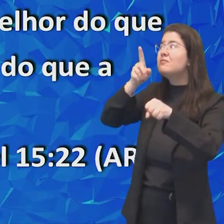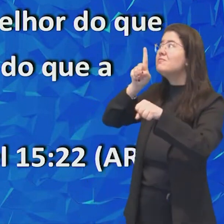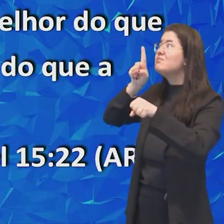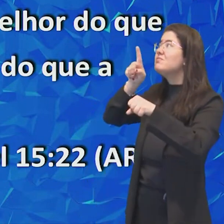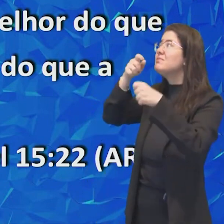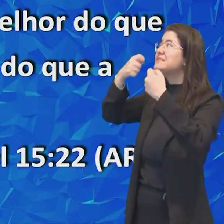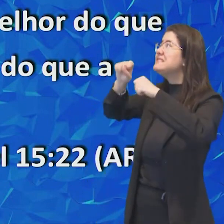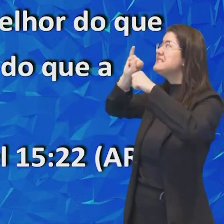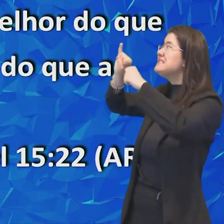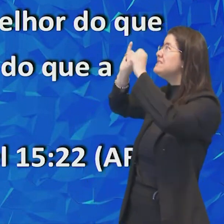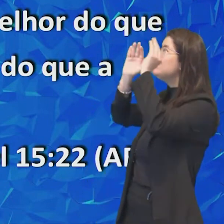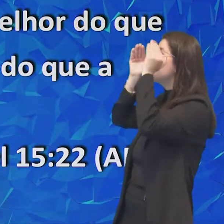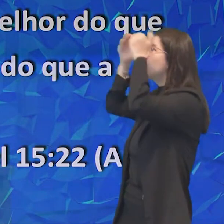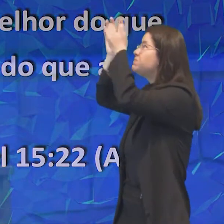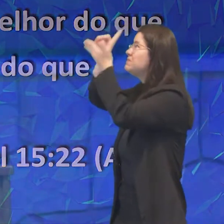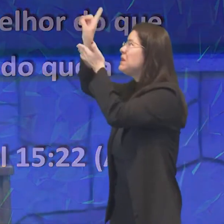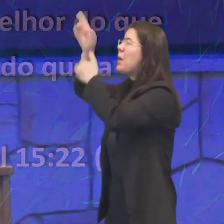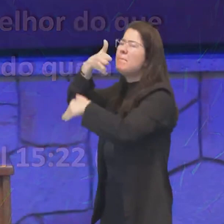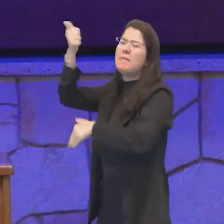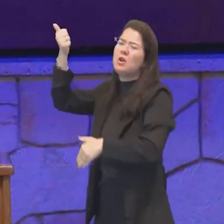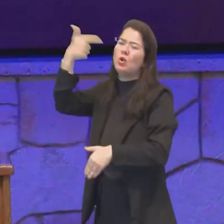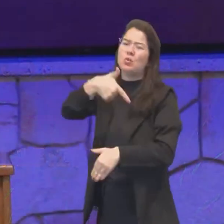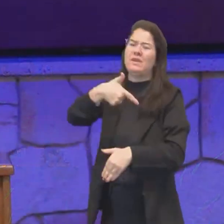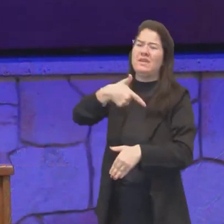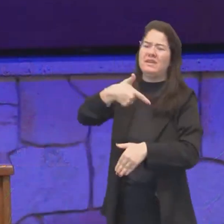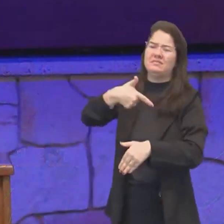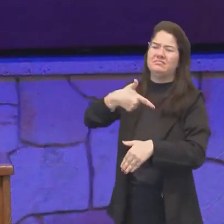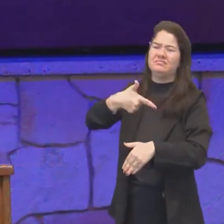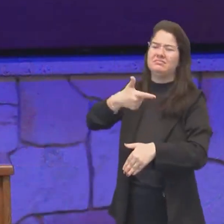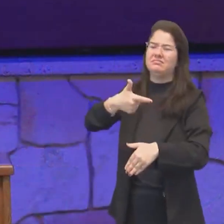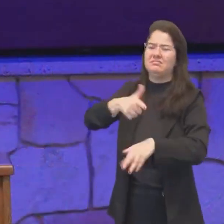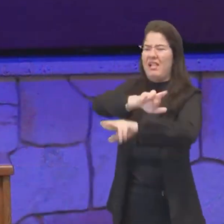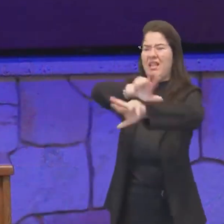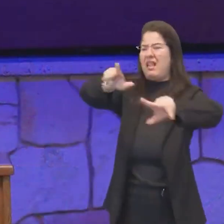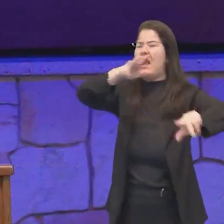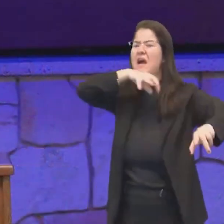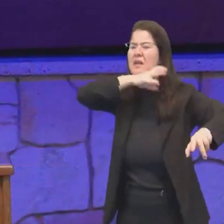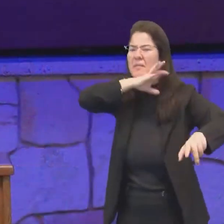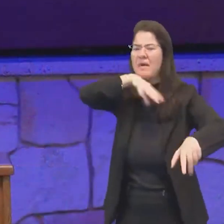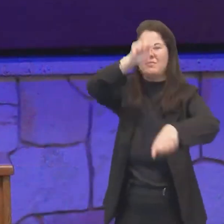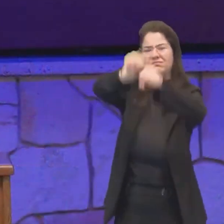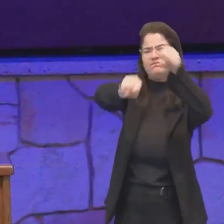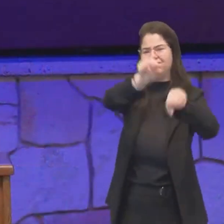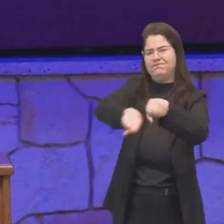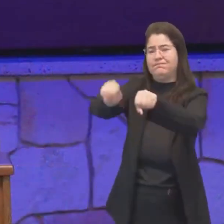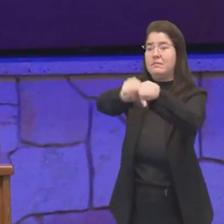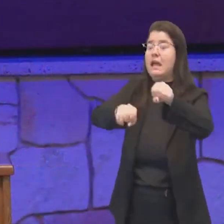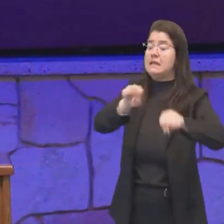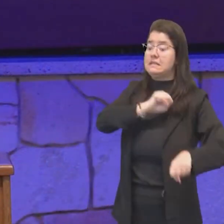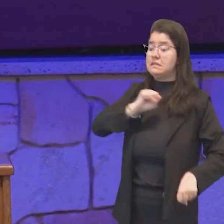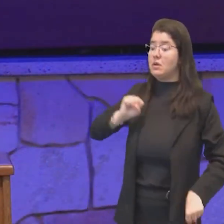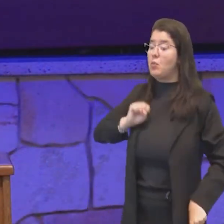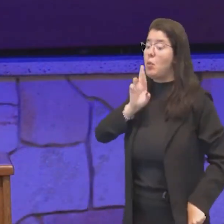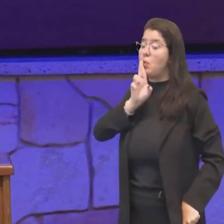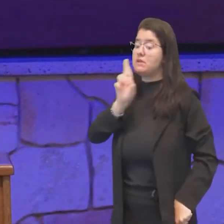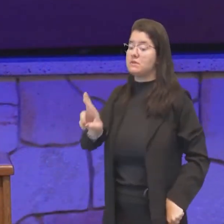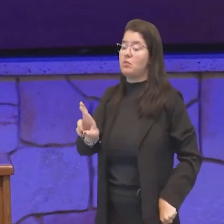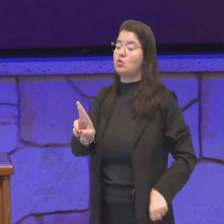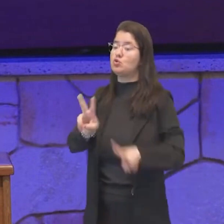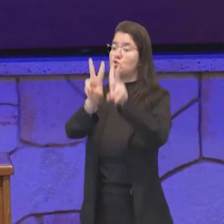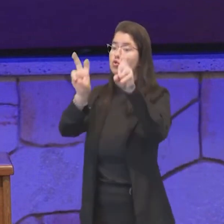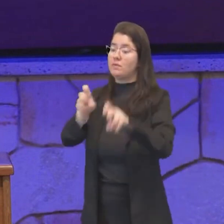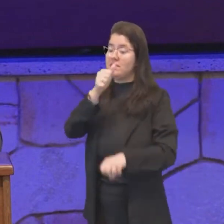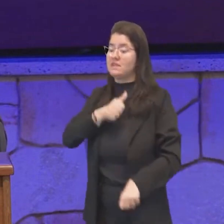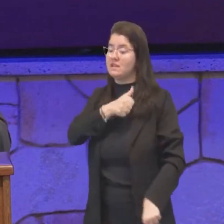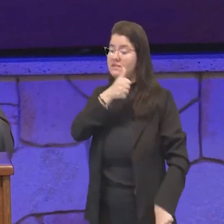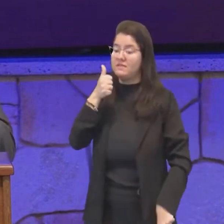carneiros. A resposta de Samuel, a resposta de Deus para Saul, a respeito do sacrifício,